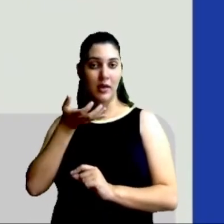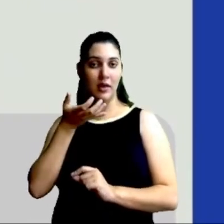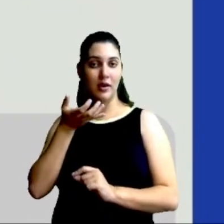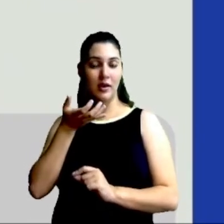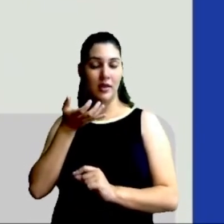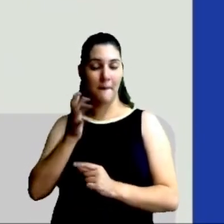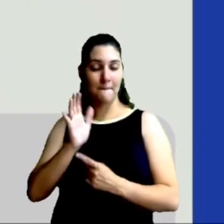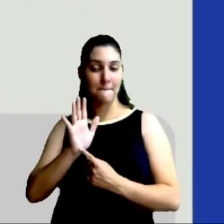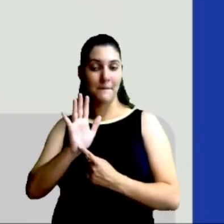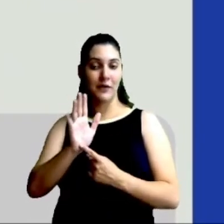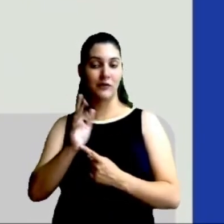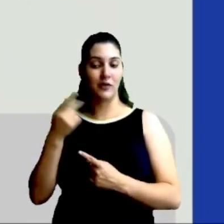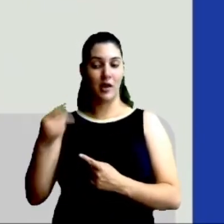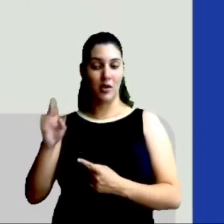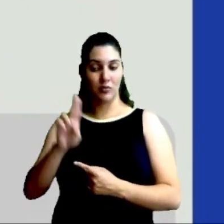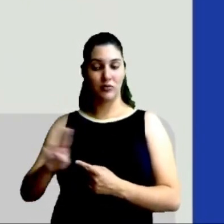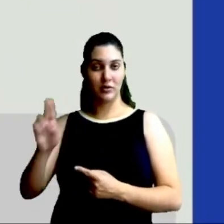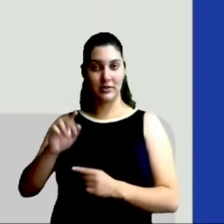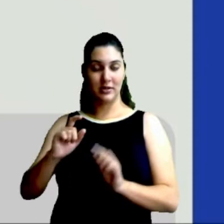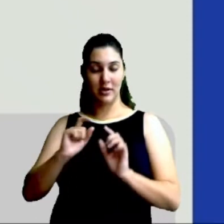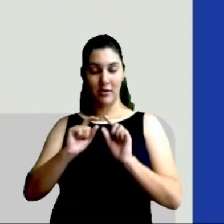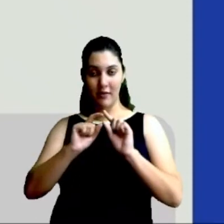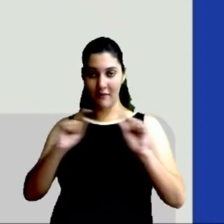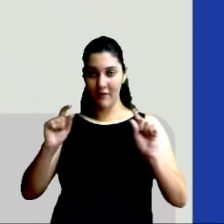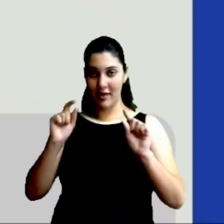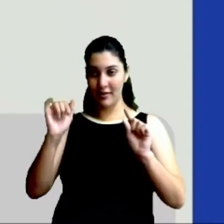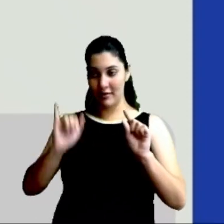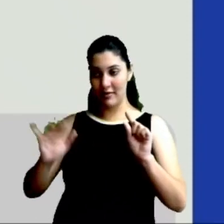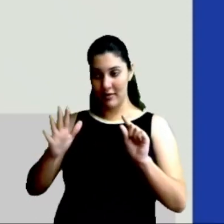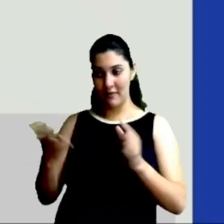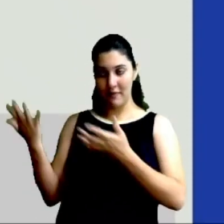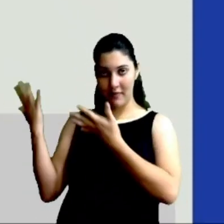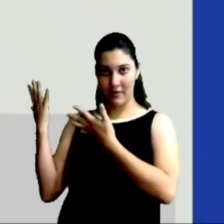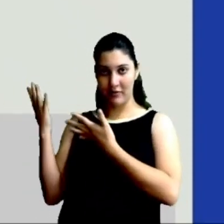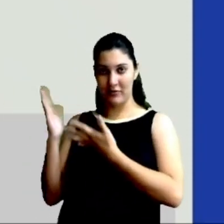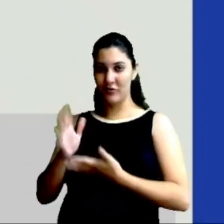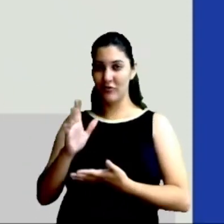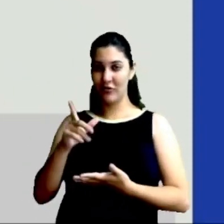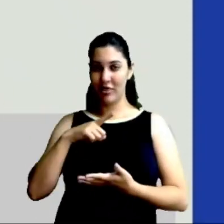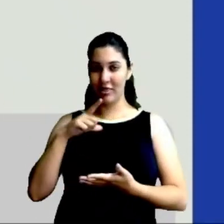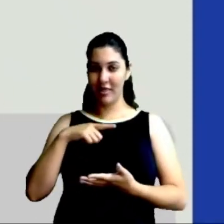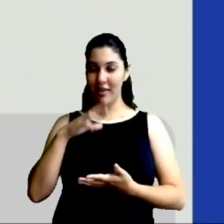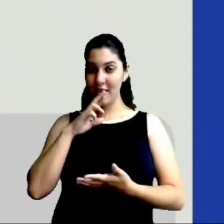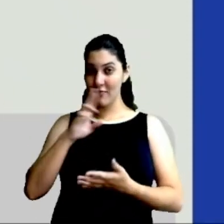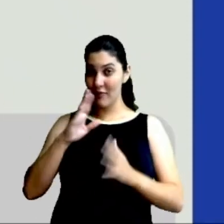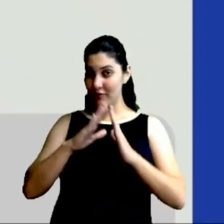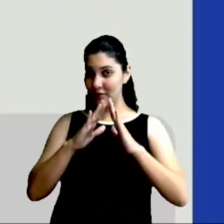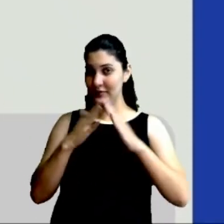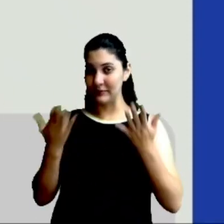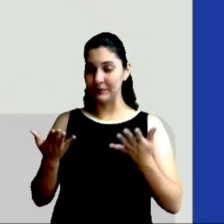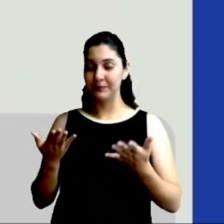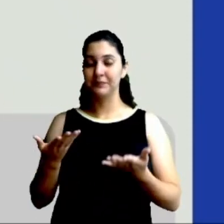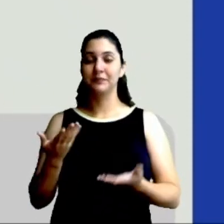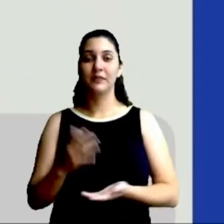essa frase, utilizando essas imagens? Será que você em casa já tem a resposta? Então vamos fazer o seguinte, vamos